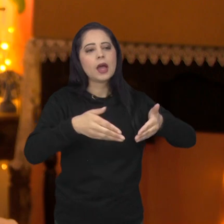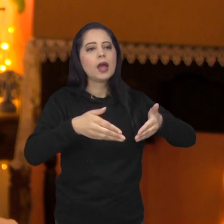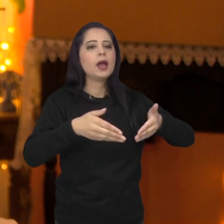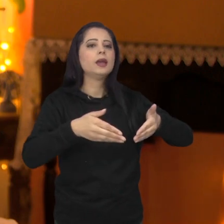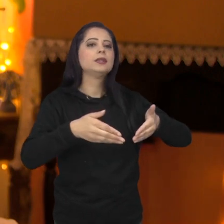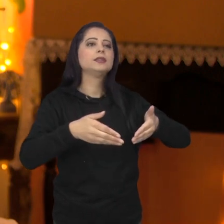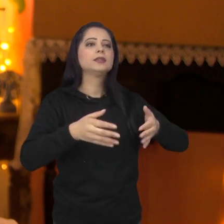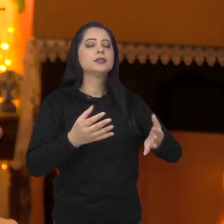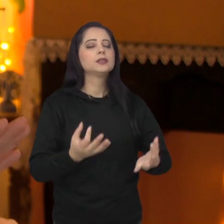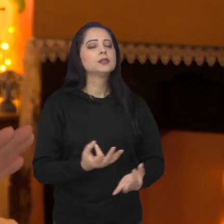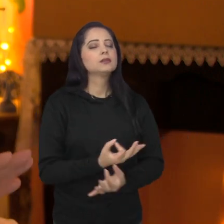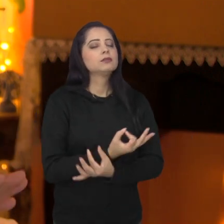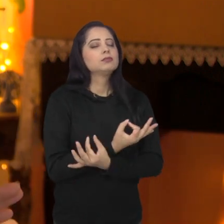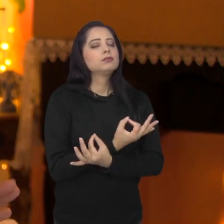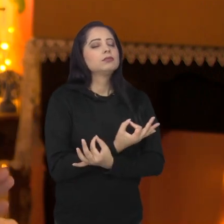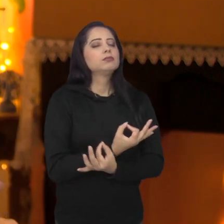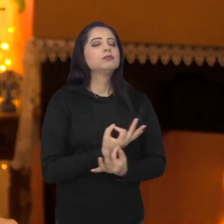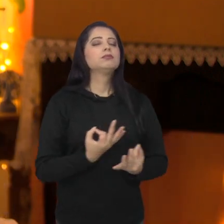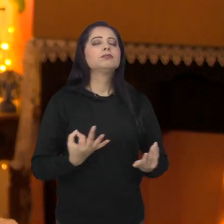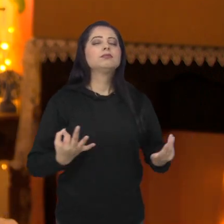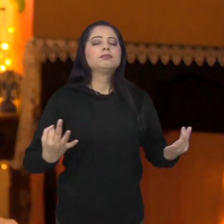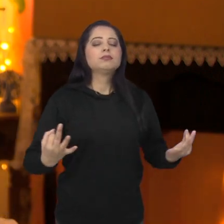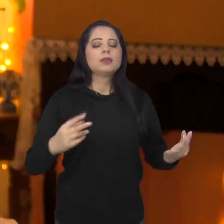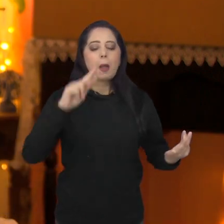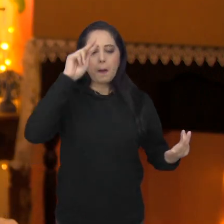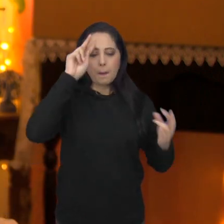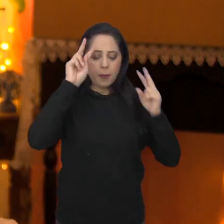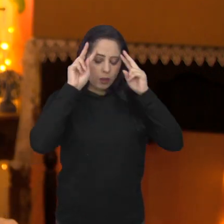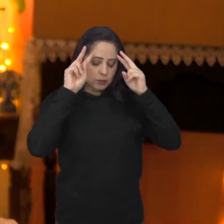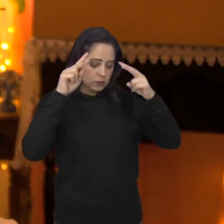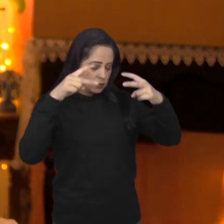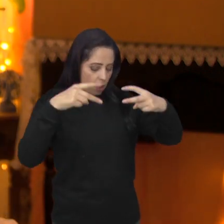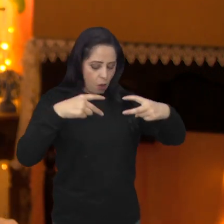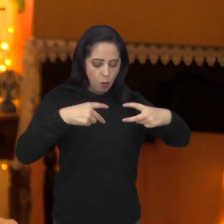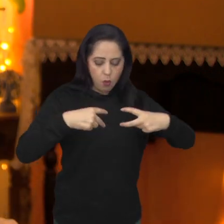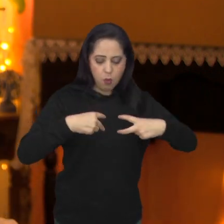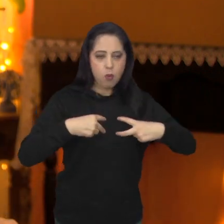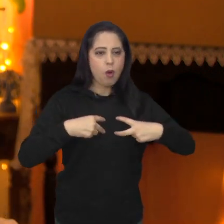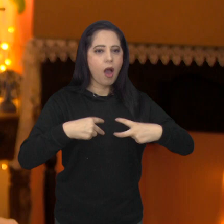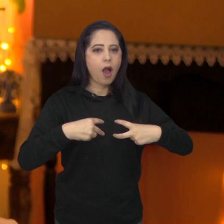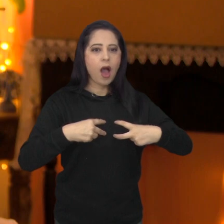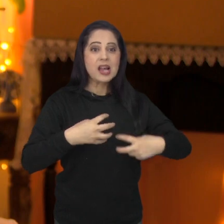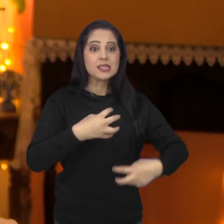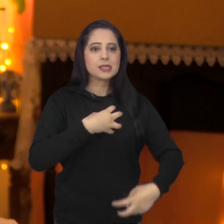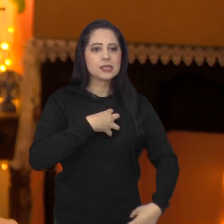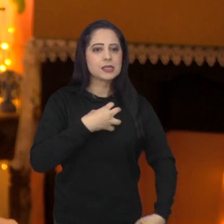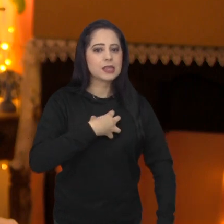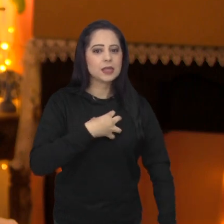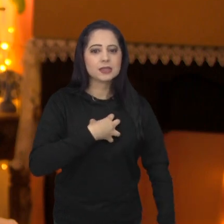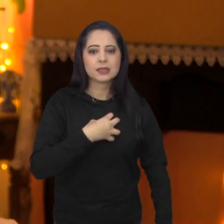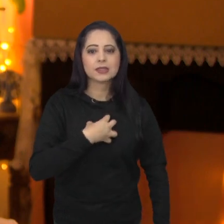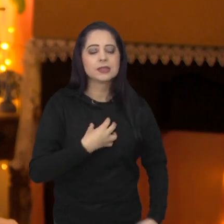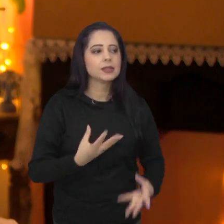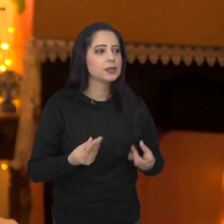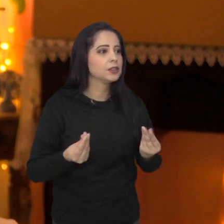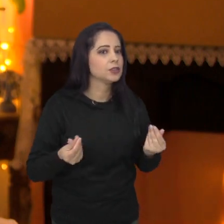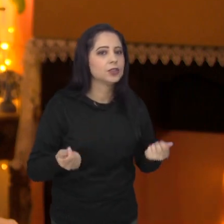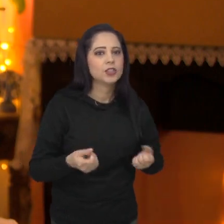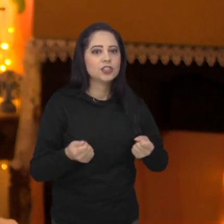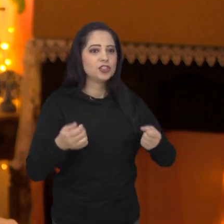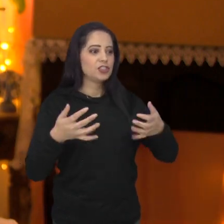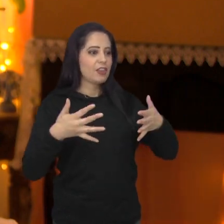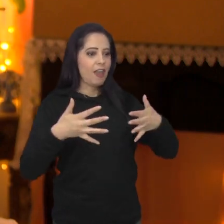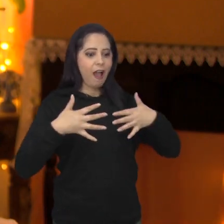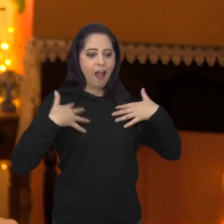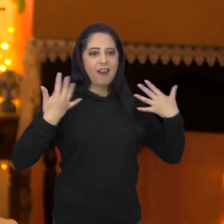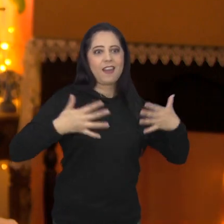induzida, ou, né, você ali com você mesma, e você atingir esse estado do vazio, a sensação sabe,